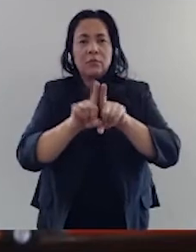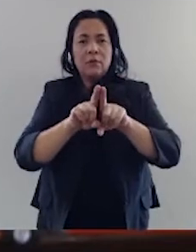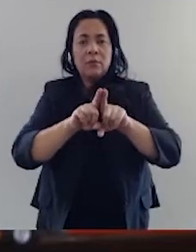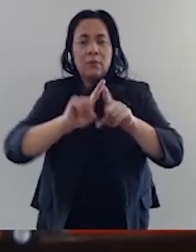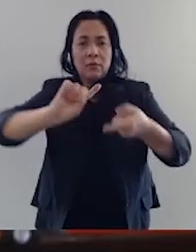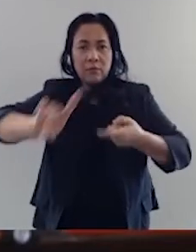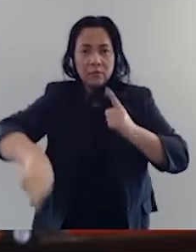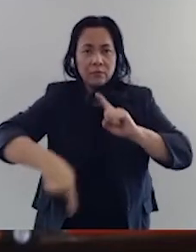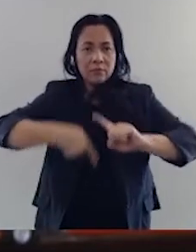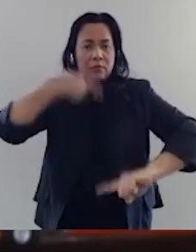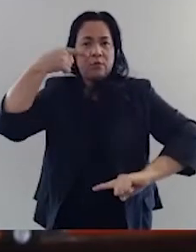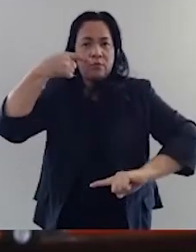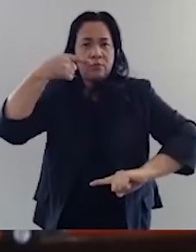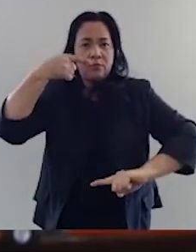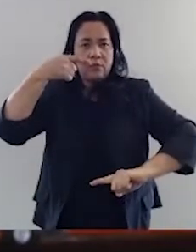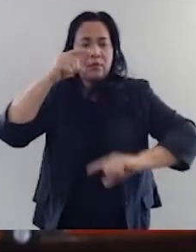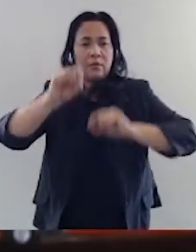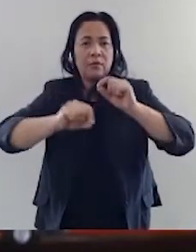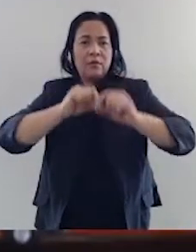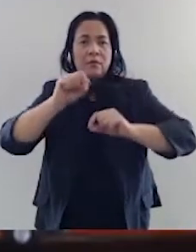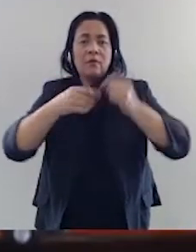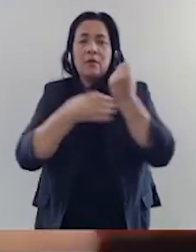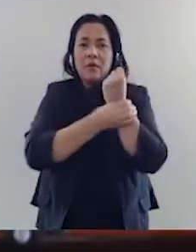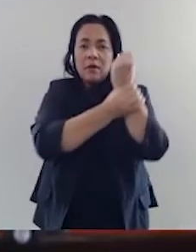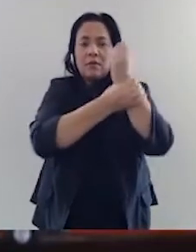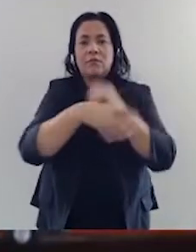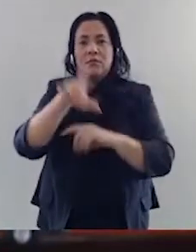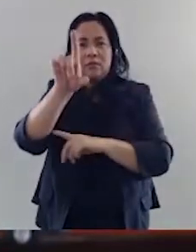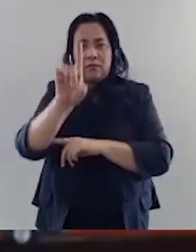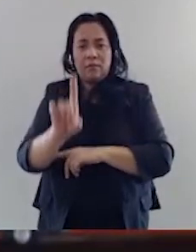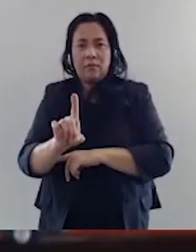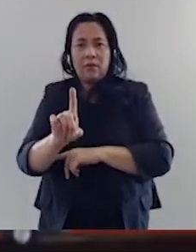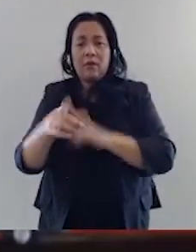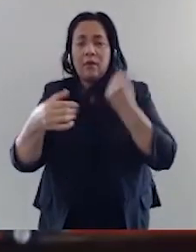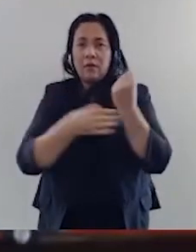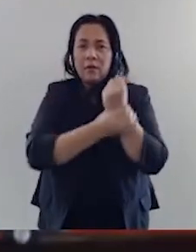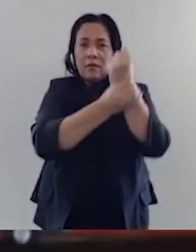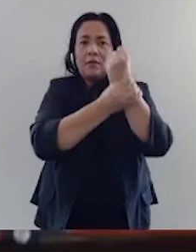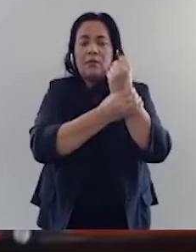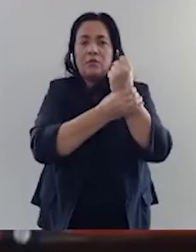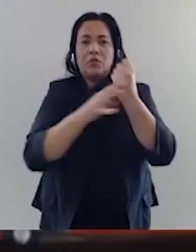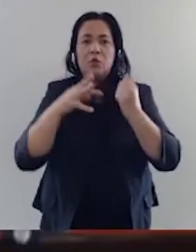superar a omissão legislativa e para garantir a eficácia da Constituição